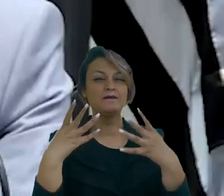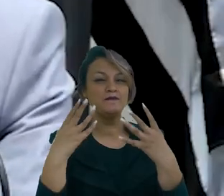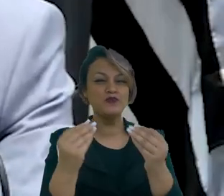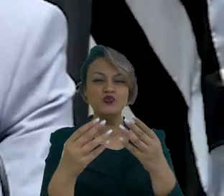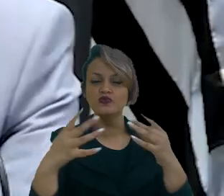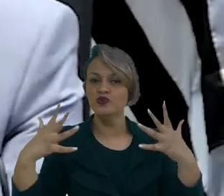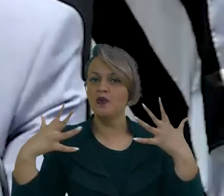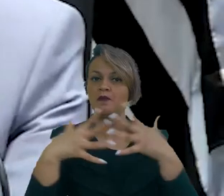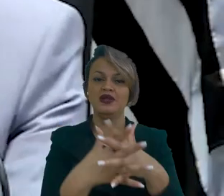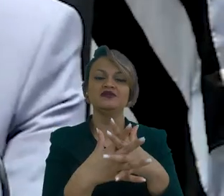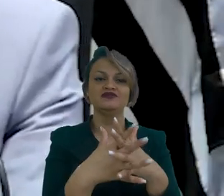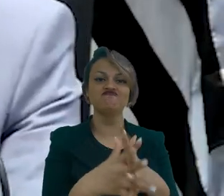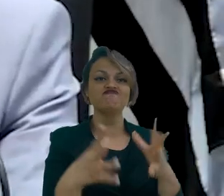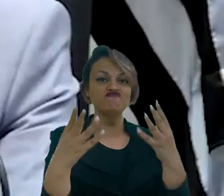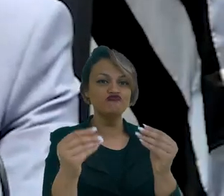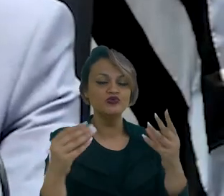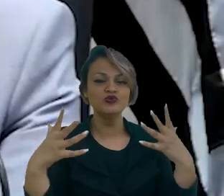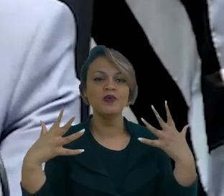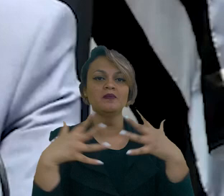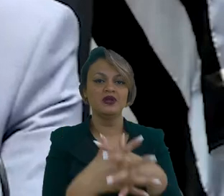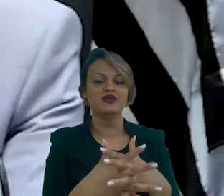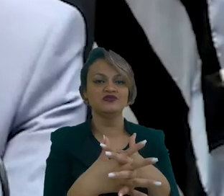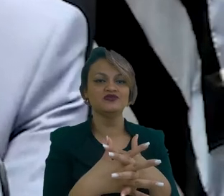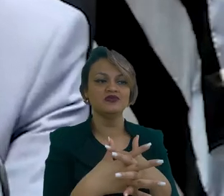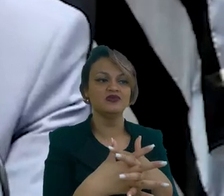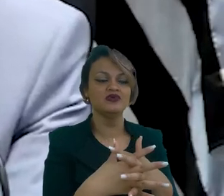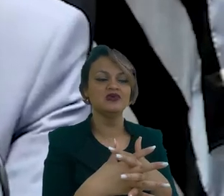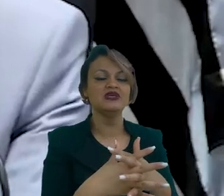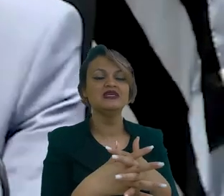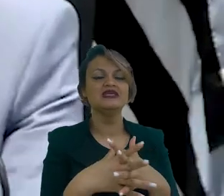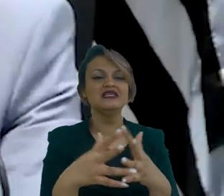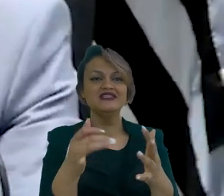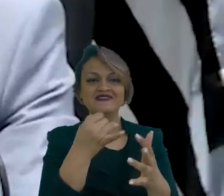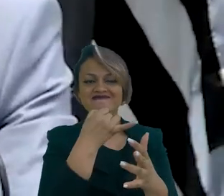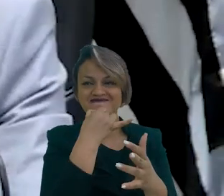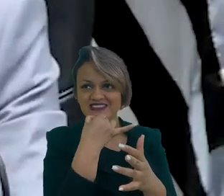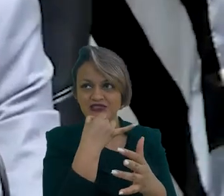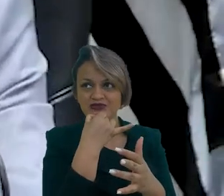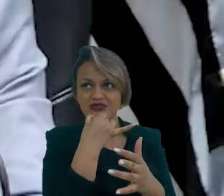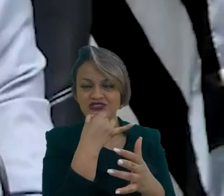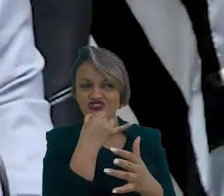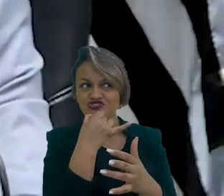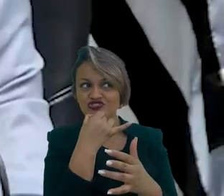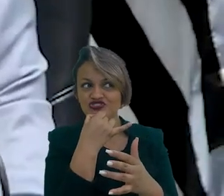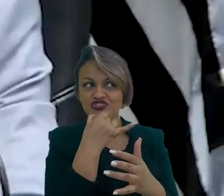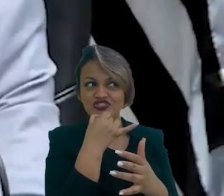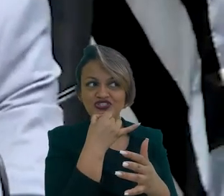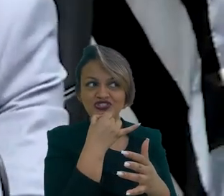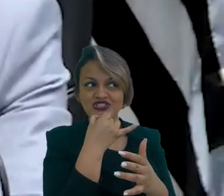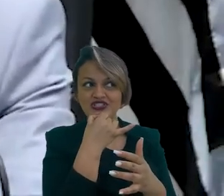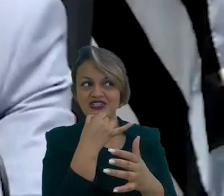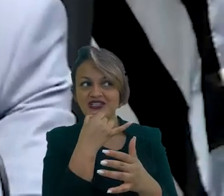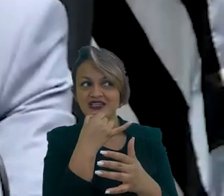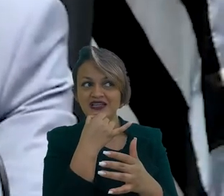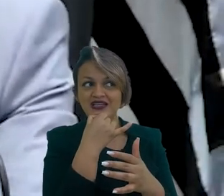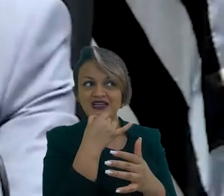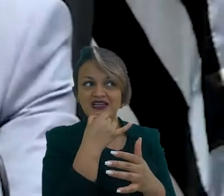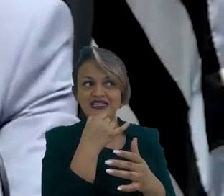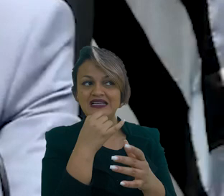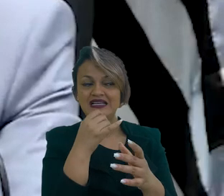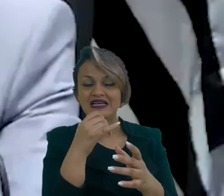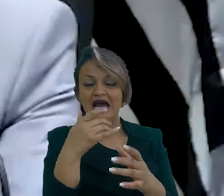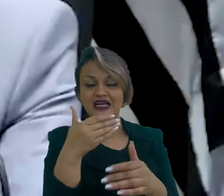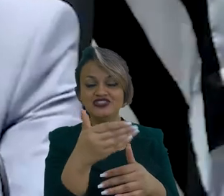bastante complexo e que de certa maneira o nosso direito de família infelizmente se aproxima que se